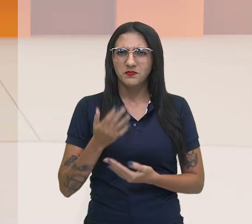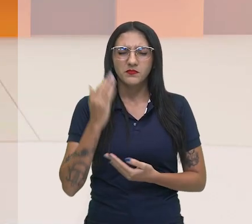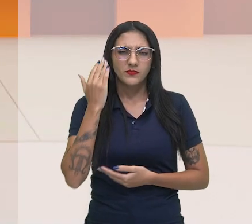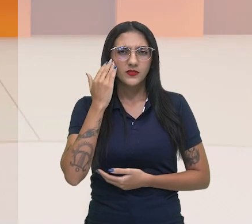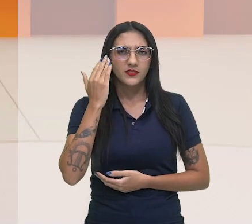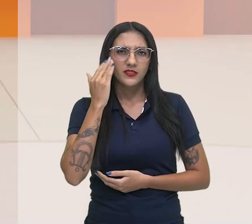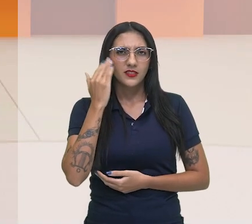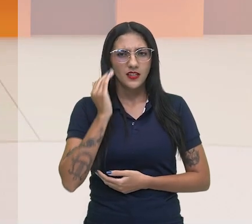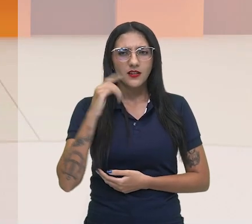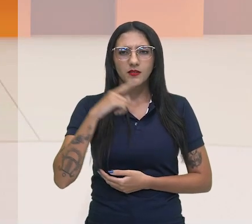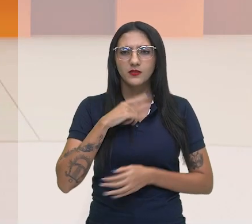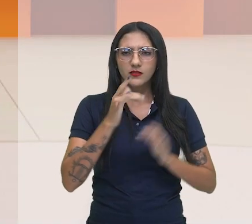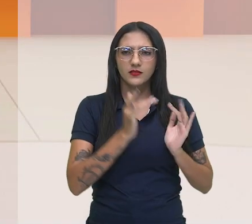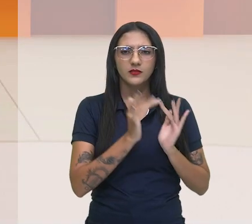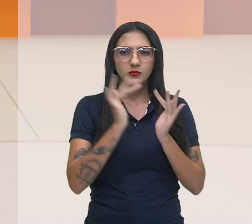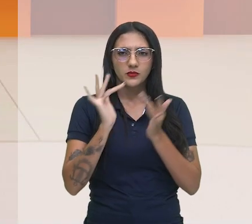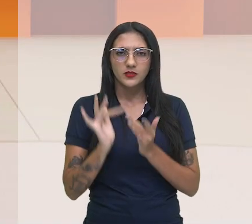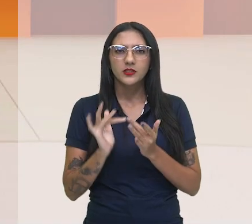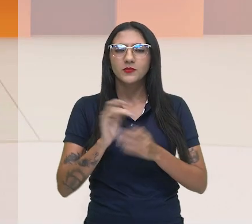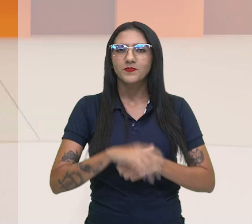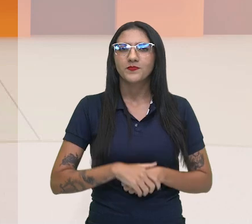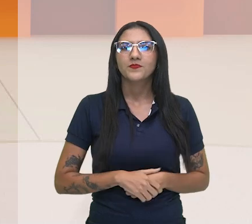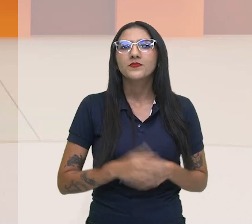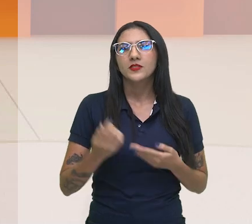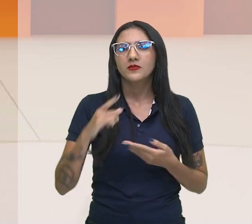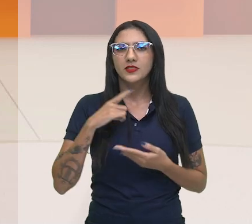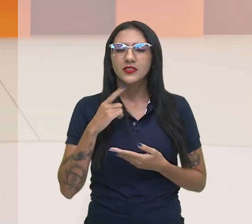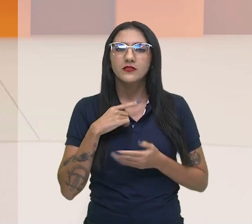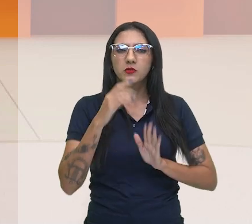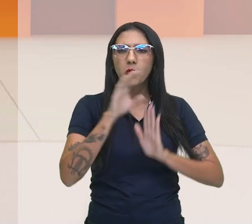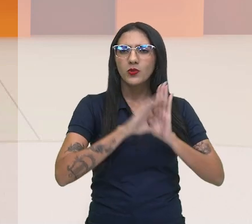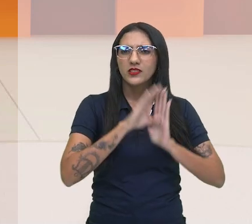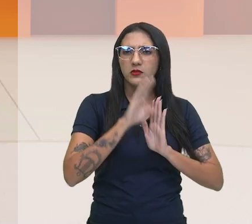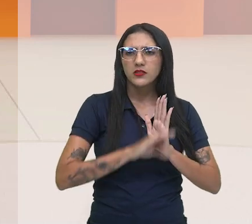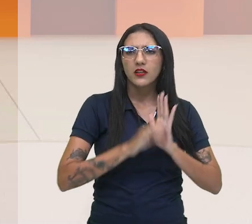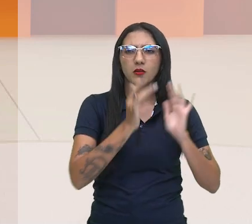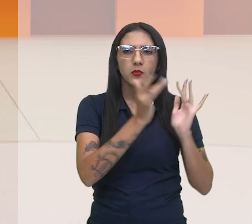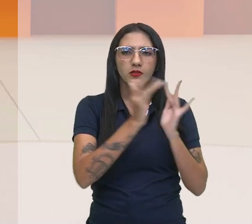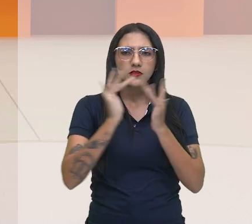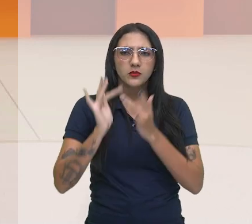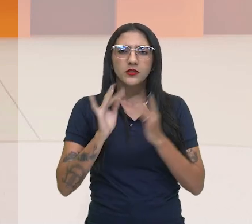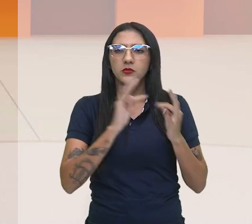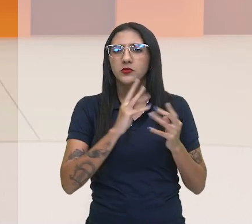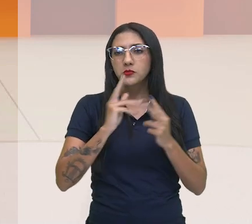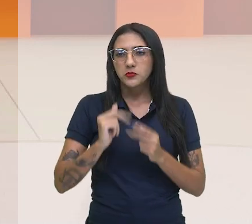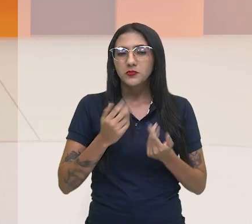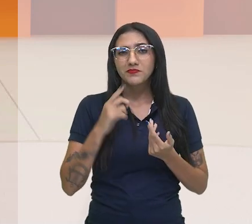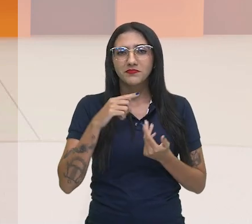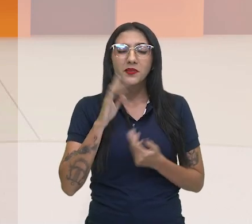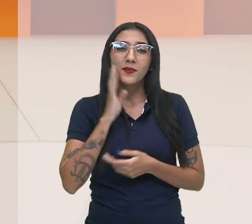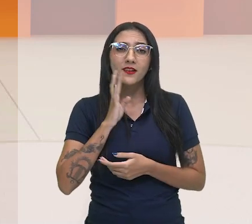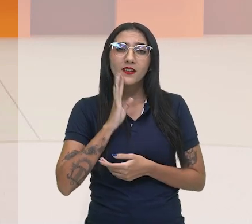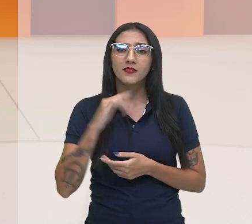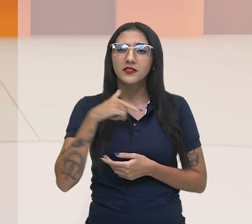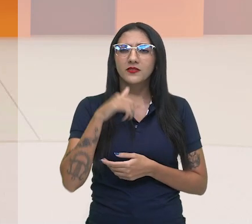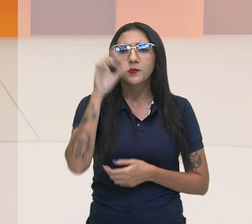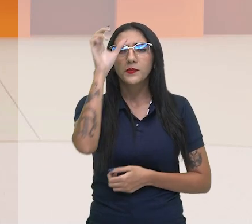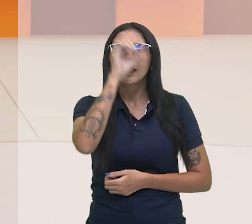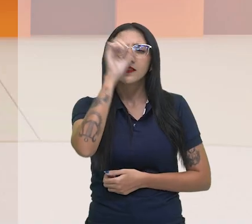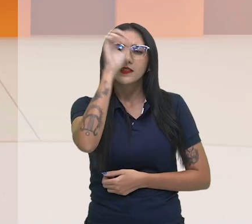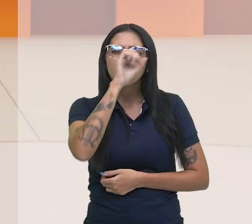acompanhar? Nós fizemos aquela conceituação de tudo isso daí, né? É legal, né? A gente vai aprendendo,